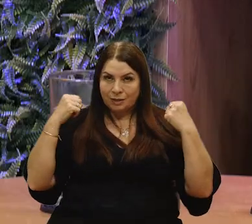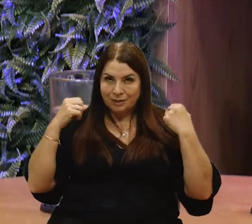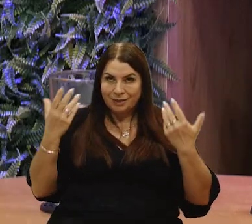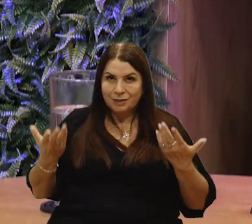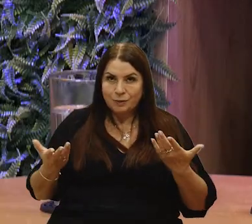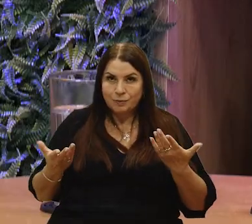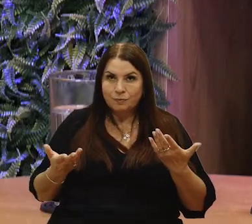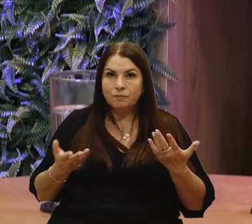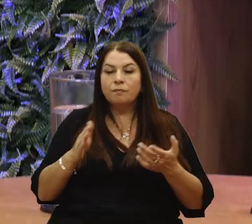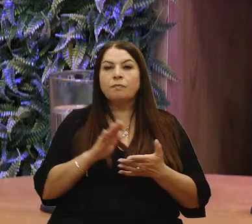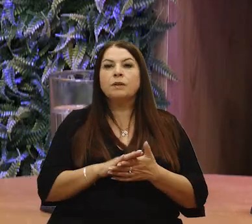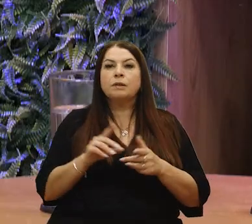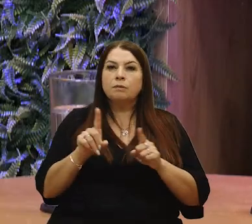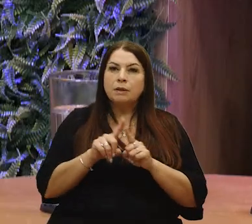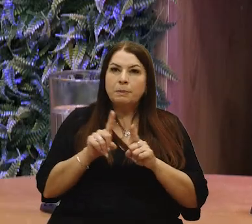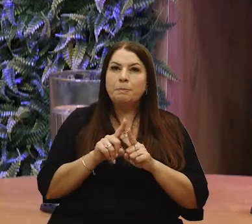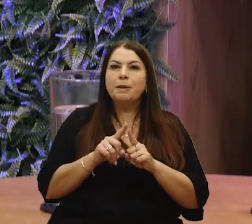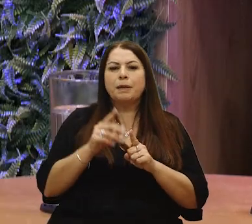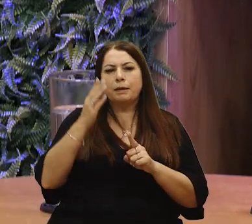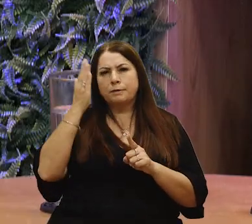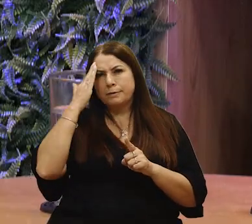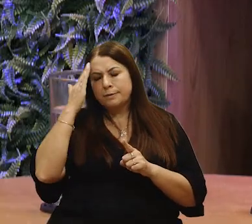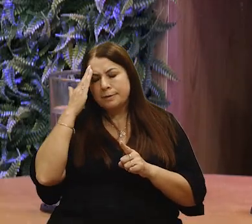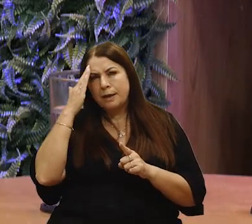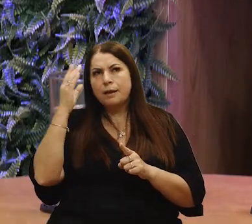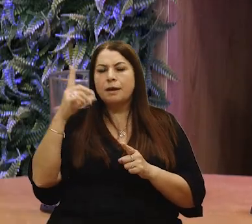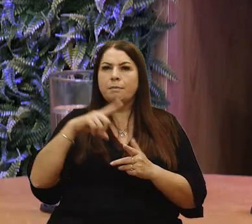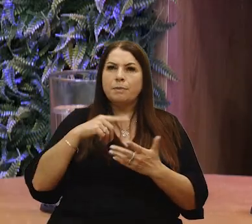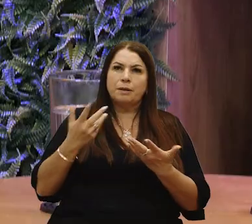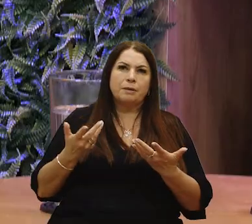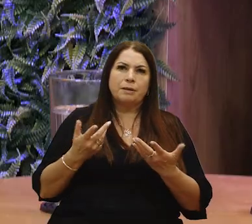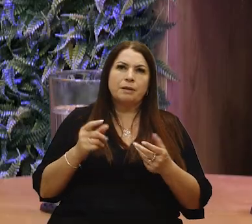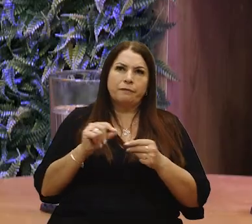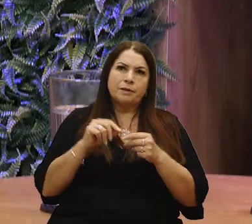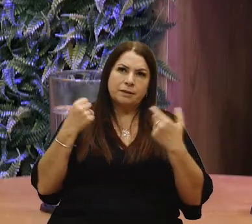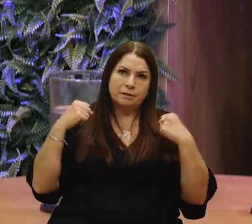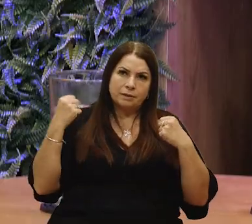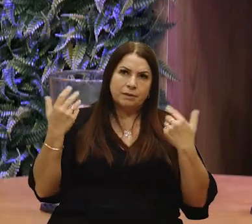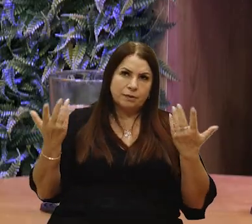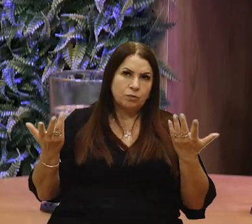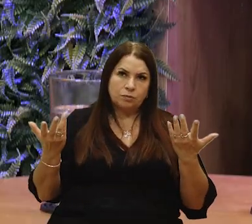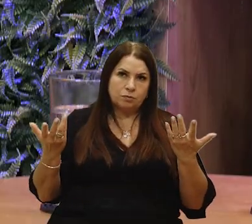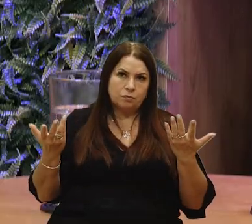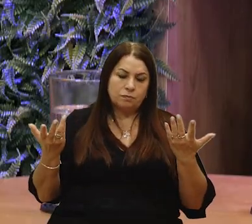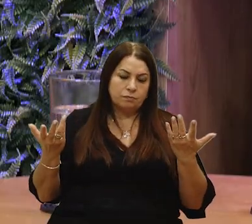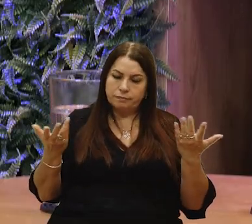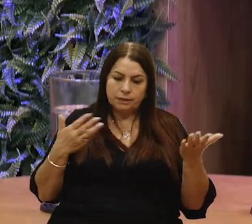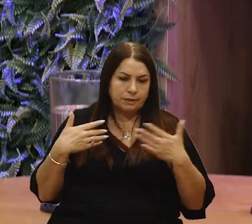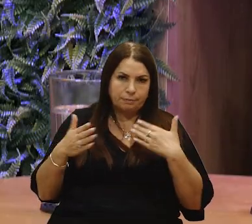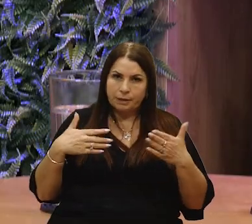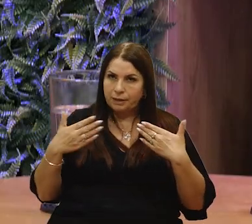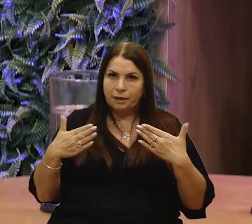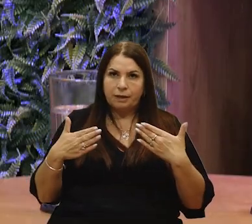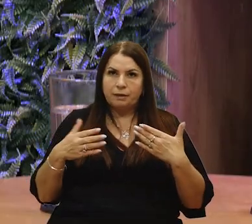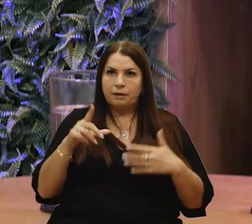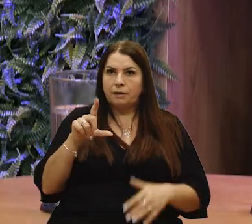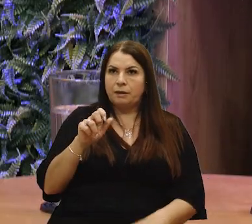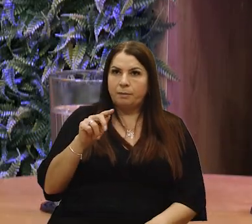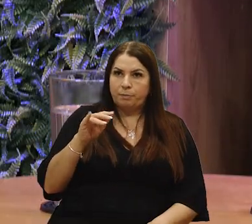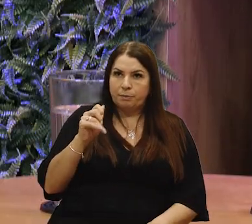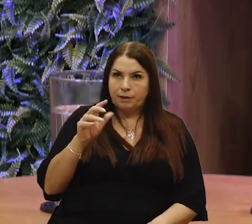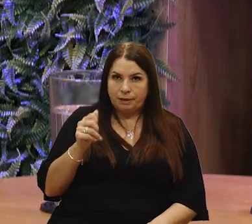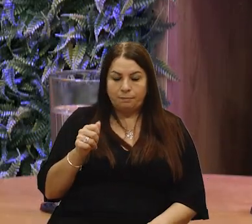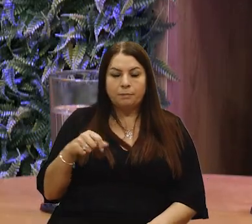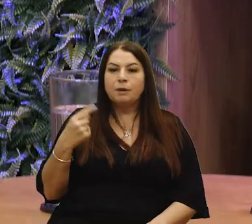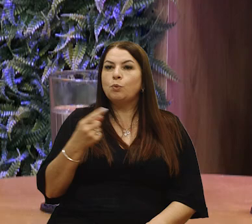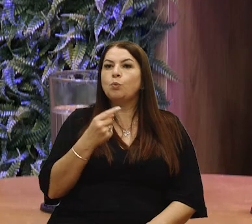começa a ter uma melhora na mobilidade, o que é muito importante, porque essas pacientes normalmente têm alterações biomecânicas junto. Nossa. Então, elas começam